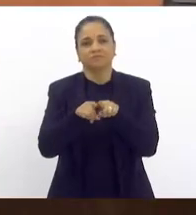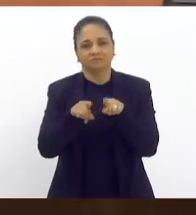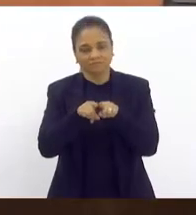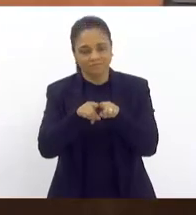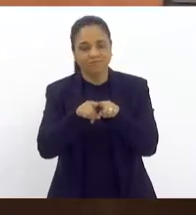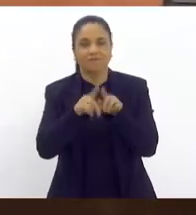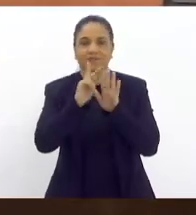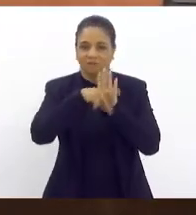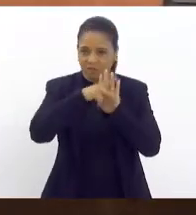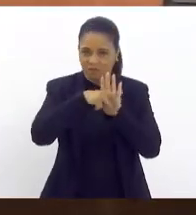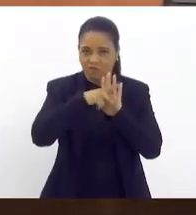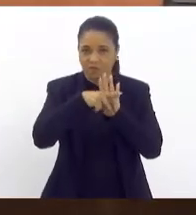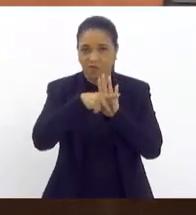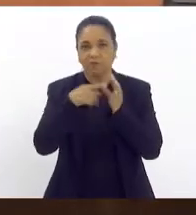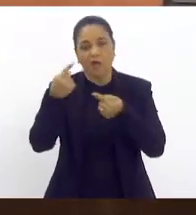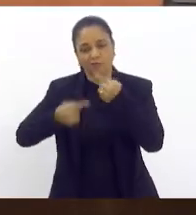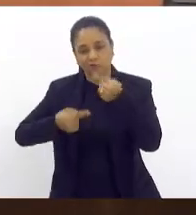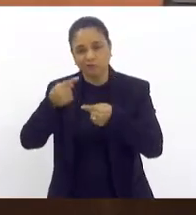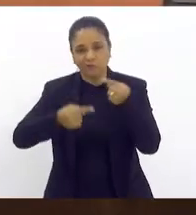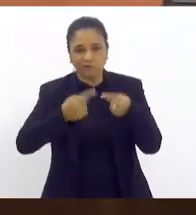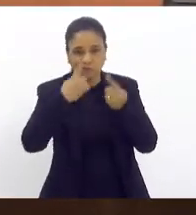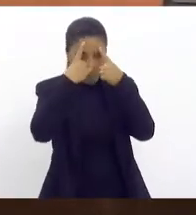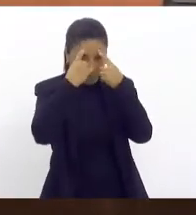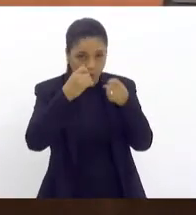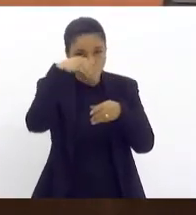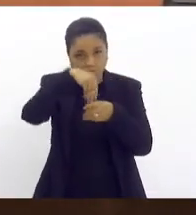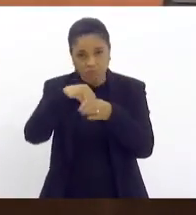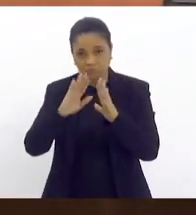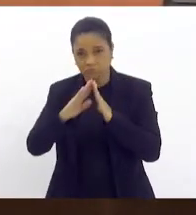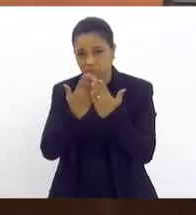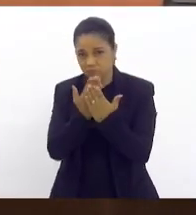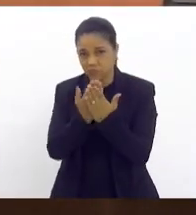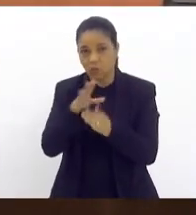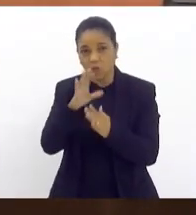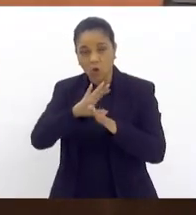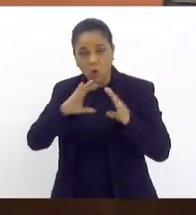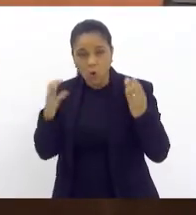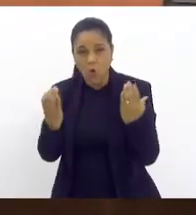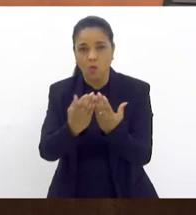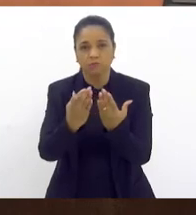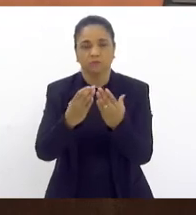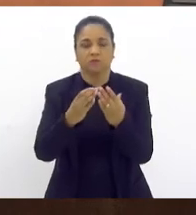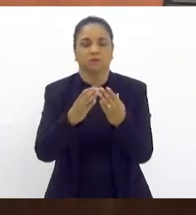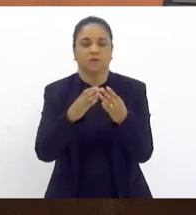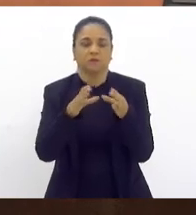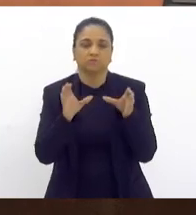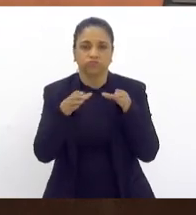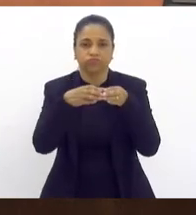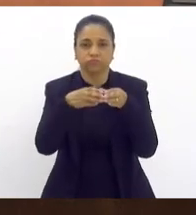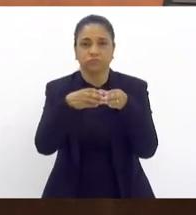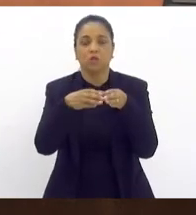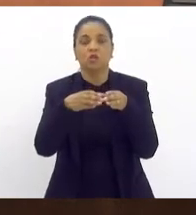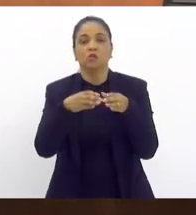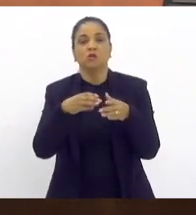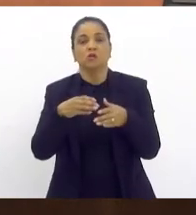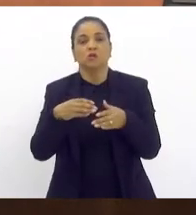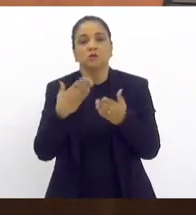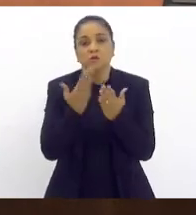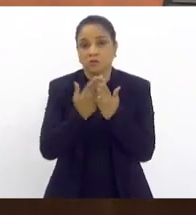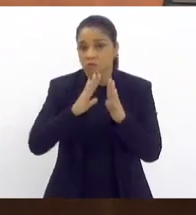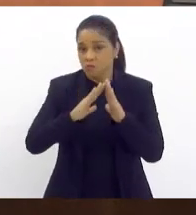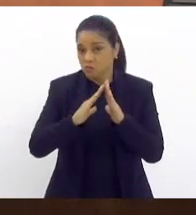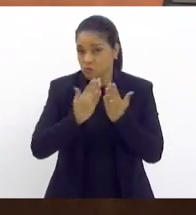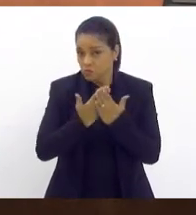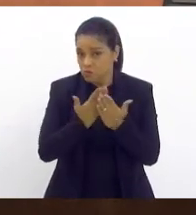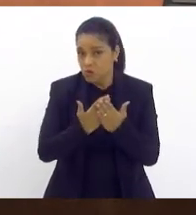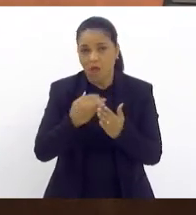a discussão da violência no ambiente escolar nas comunidades escolares é fundamental e também urgente